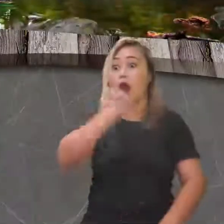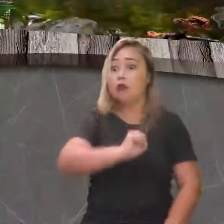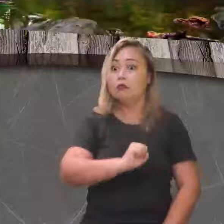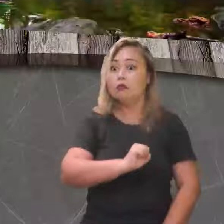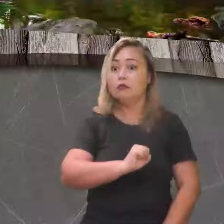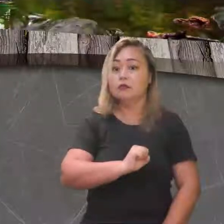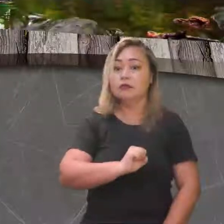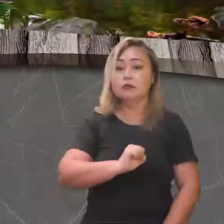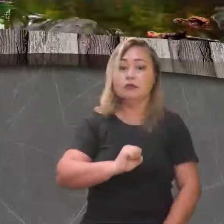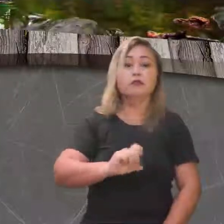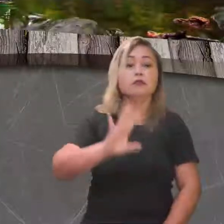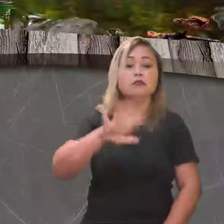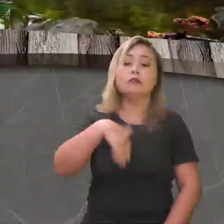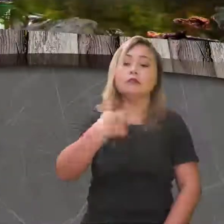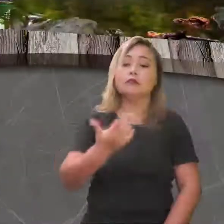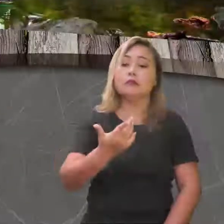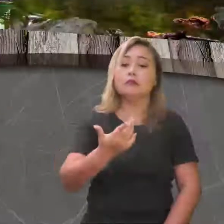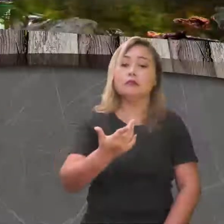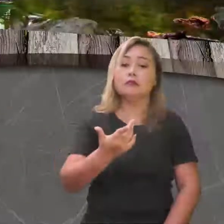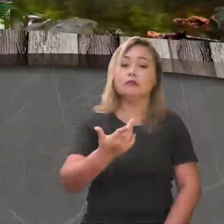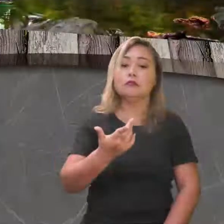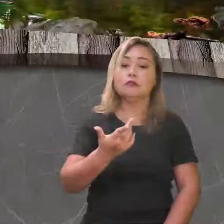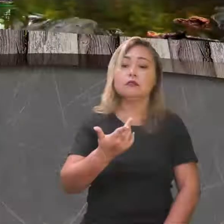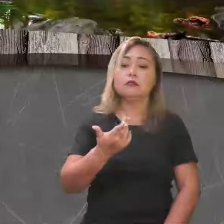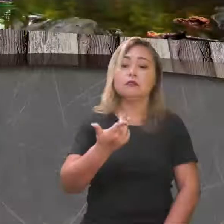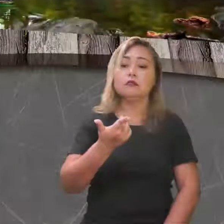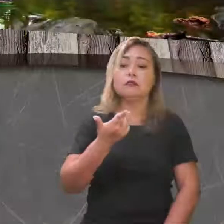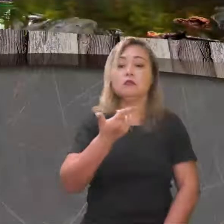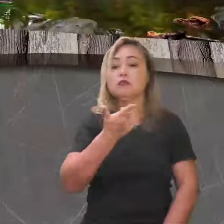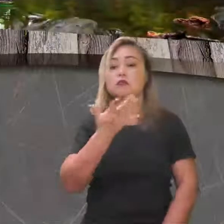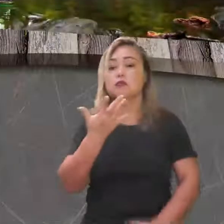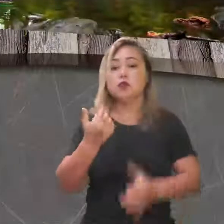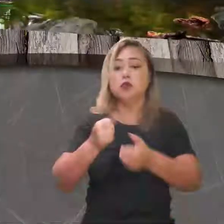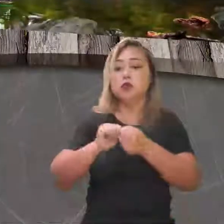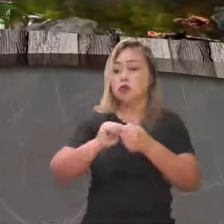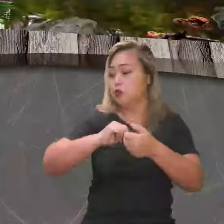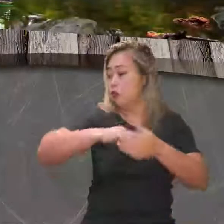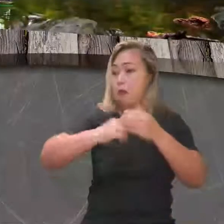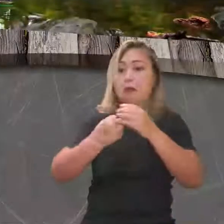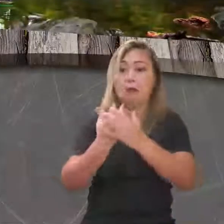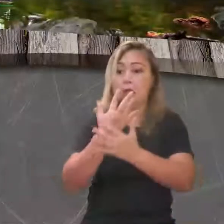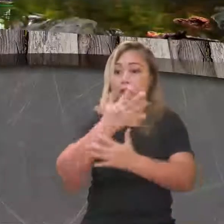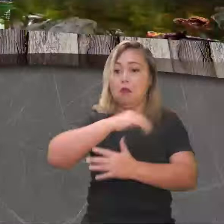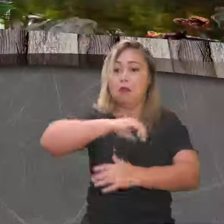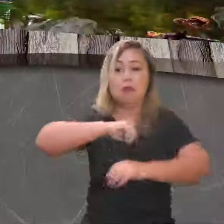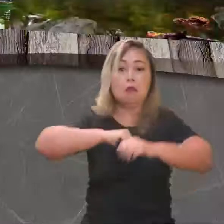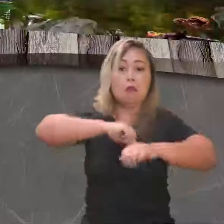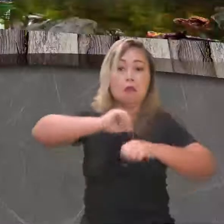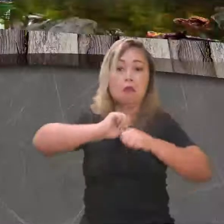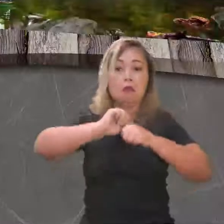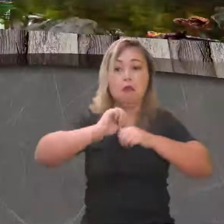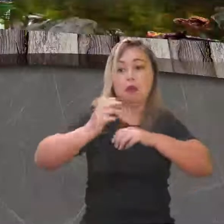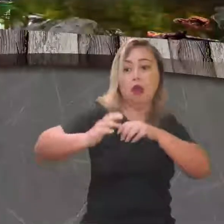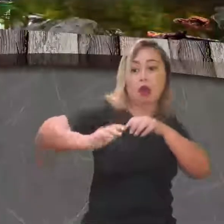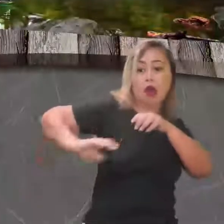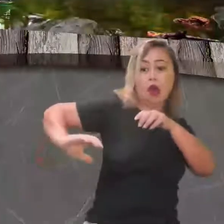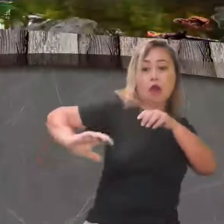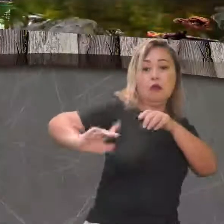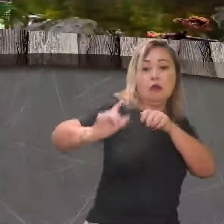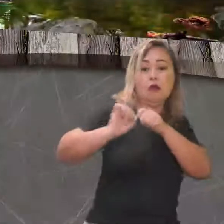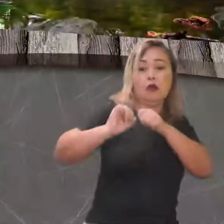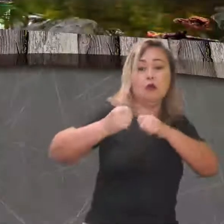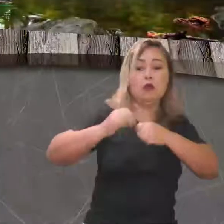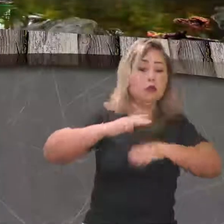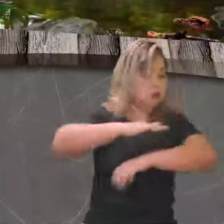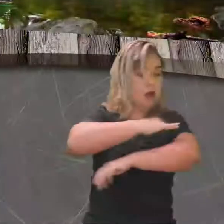surgimento repentino de um membro de locomoção, não. Tá? Ou surgimento de uma cauda, ou